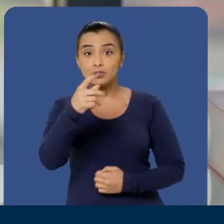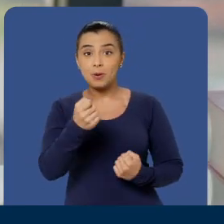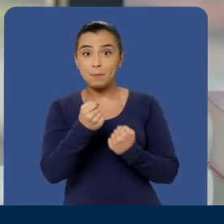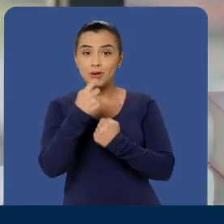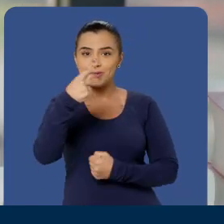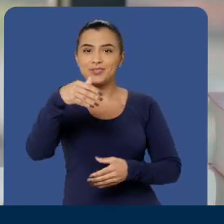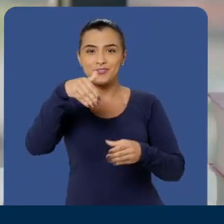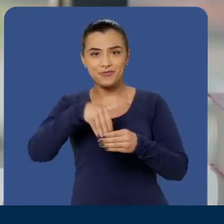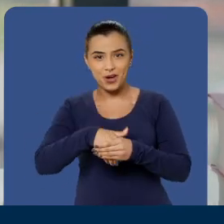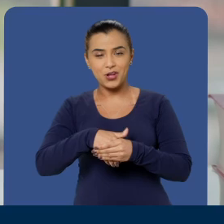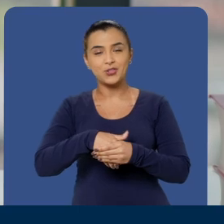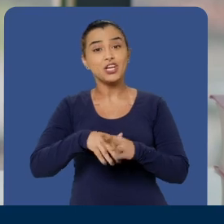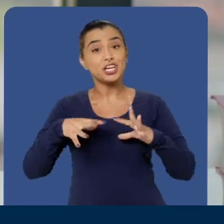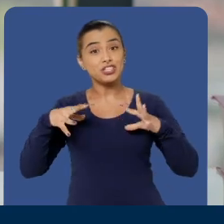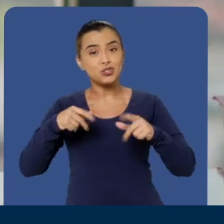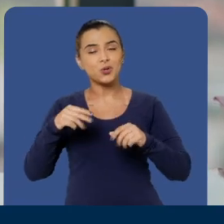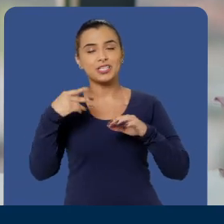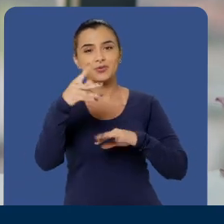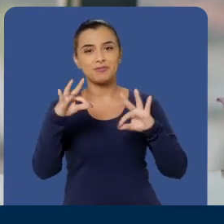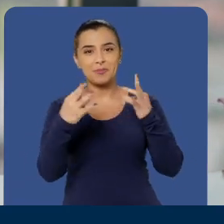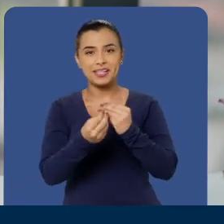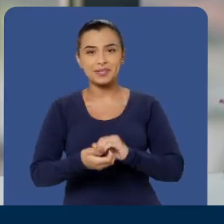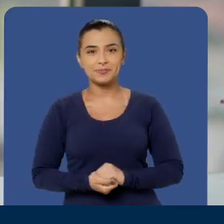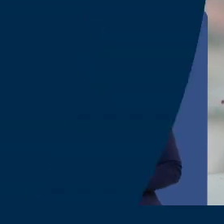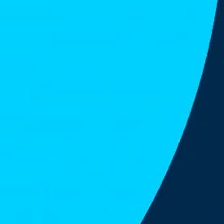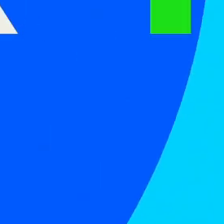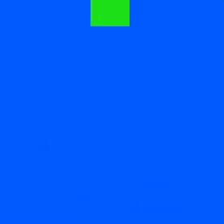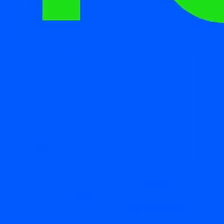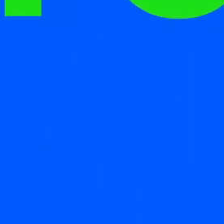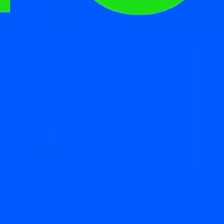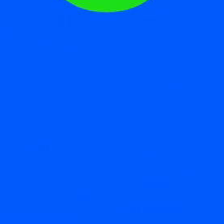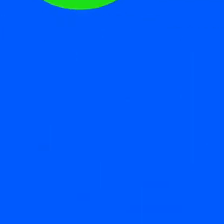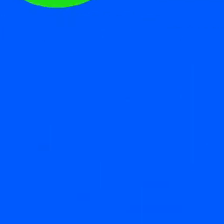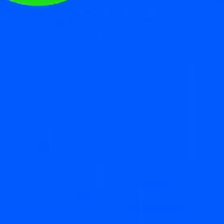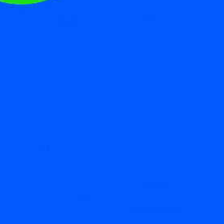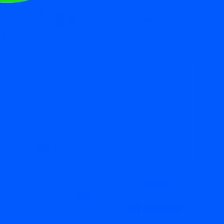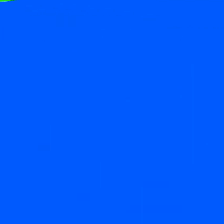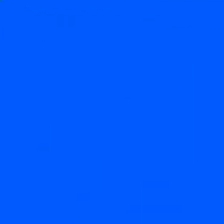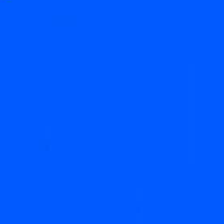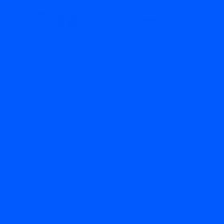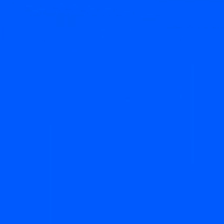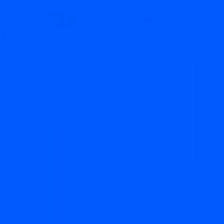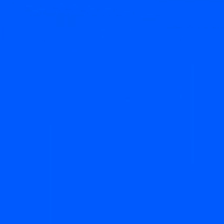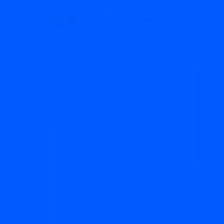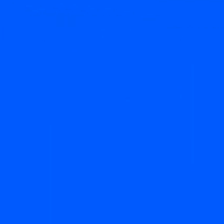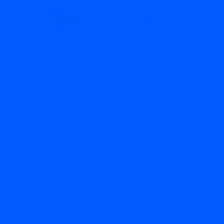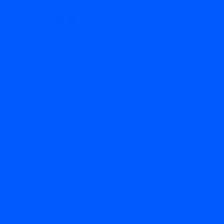Peço seu apoio, o seu voto e de toda a sua família. É por de Junior Adel.